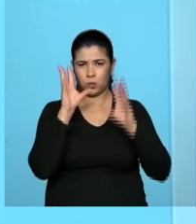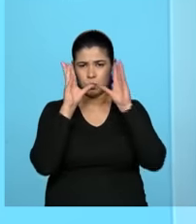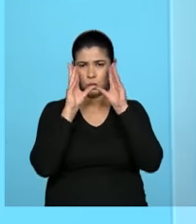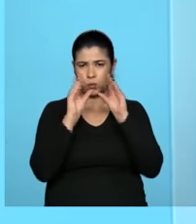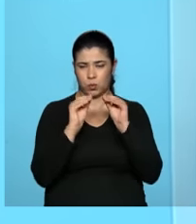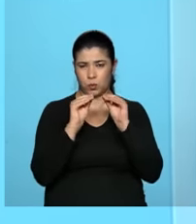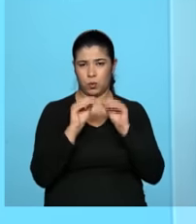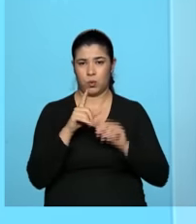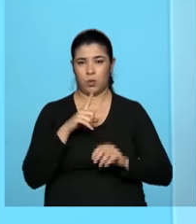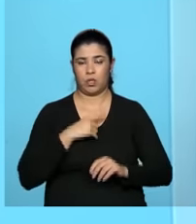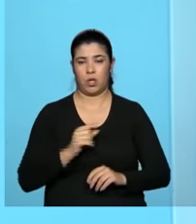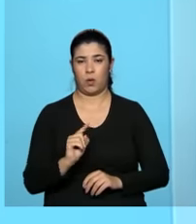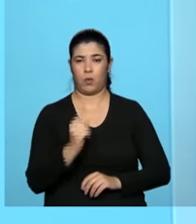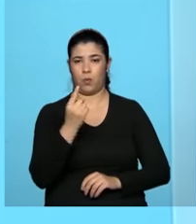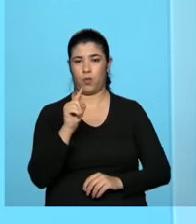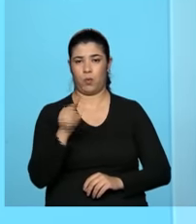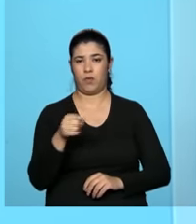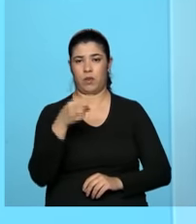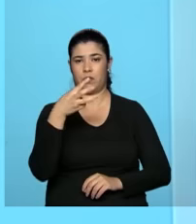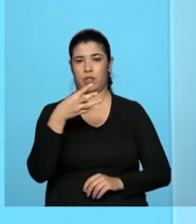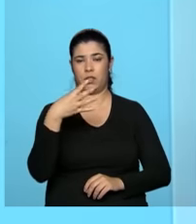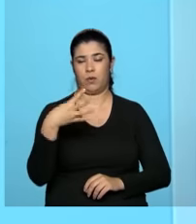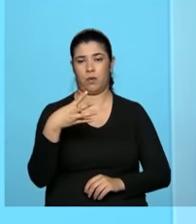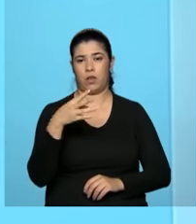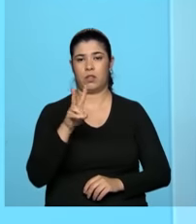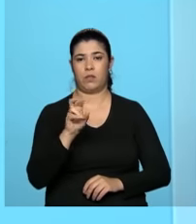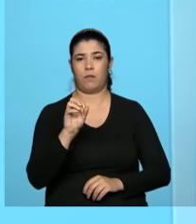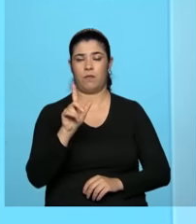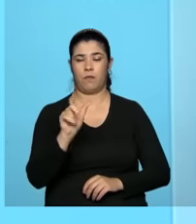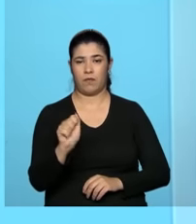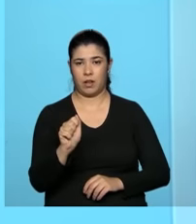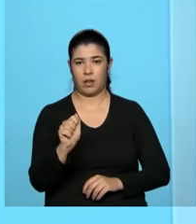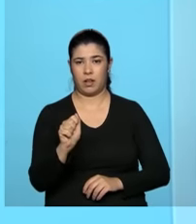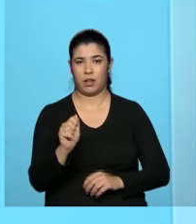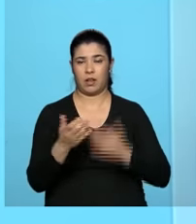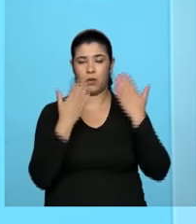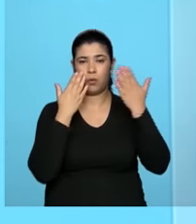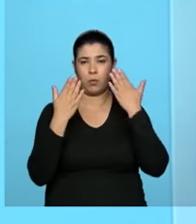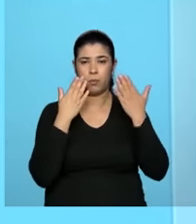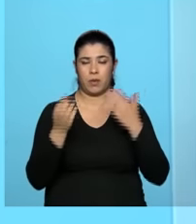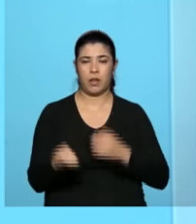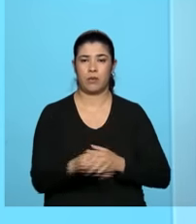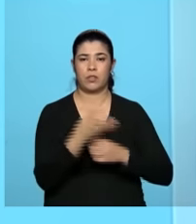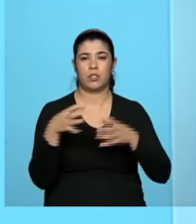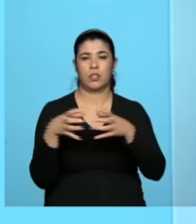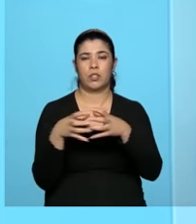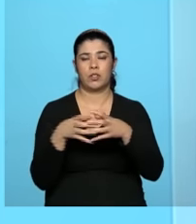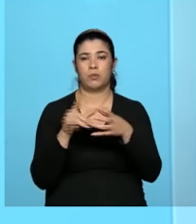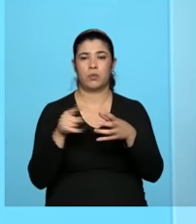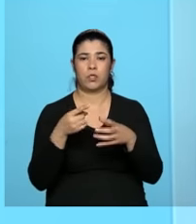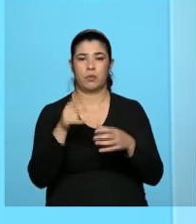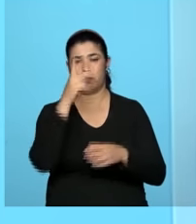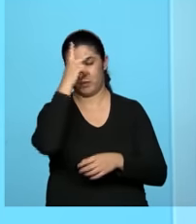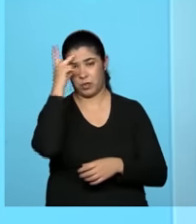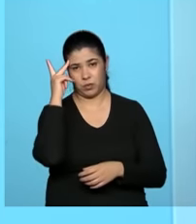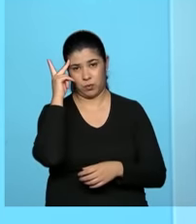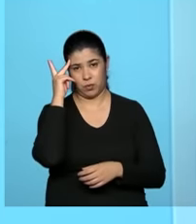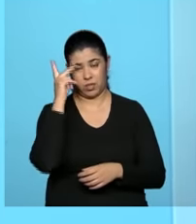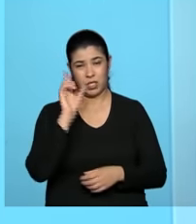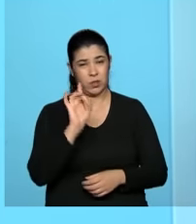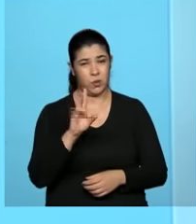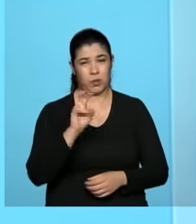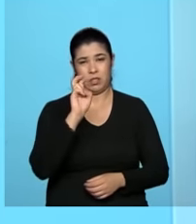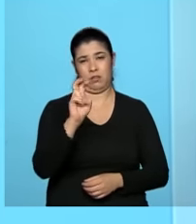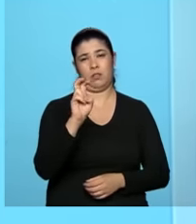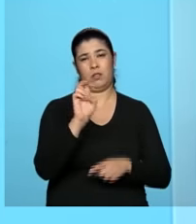1,34 vaga por 10 mil habitantes, ou mais do que isso, era atendido em apenas 5 unidades da federação, 5